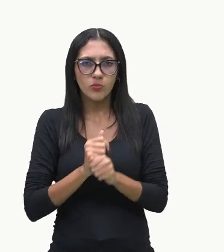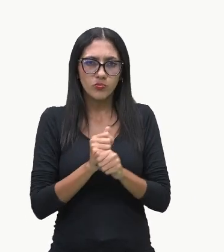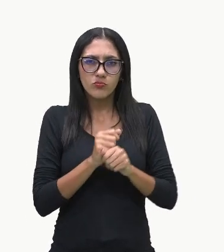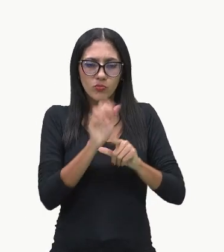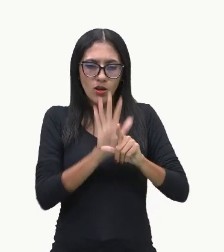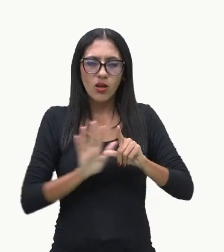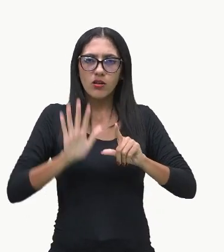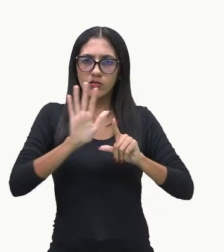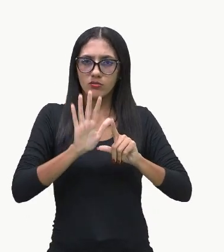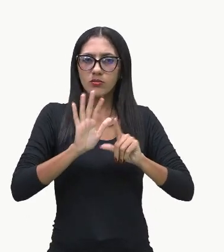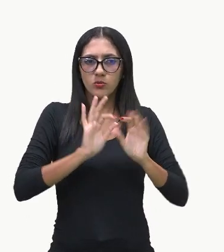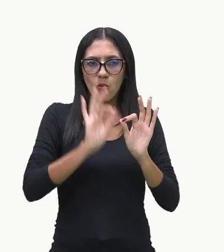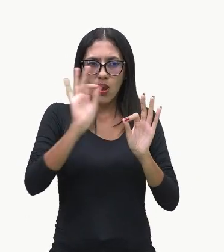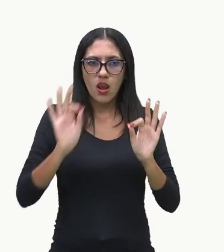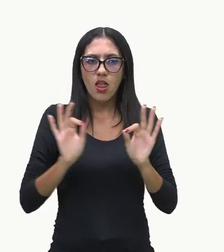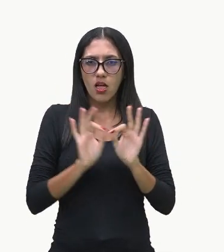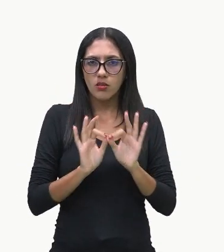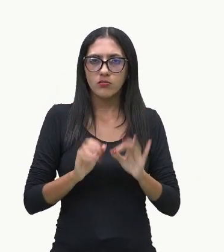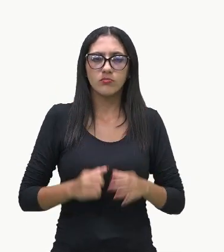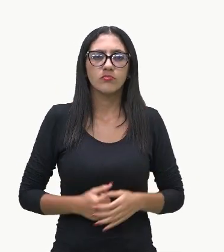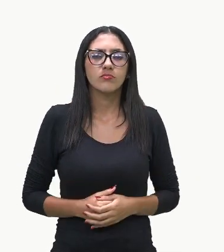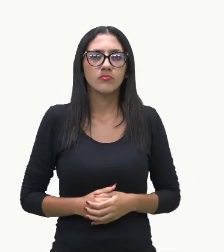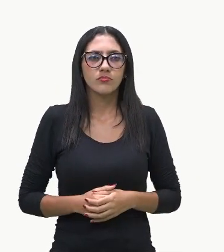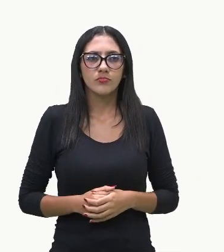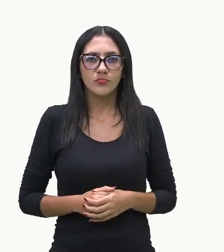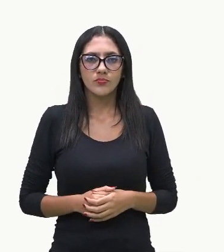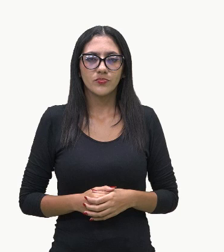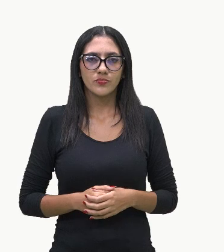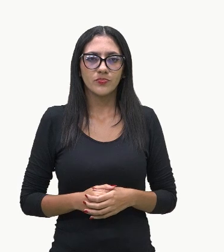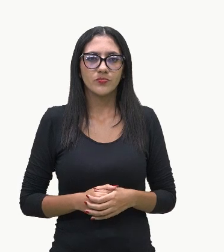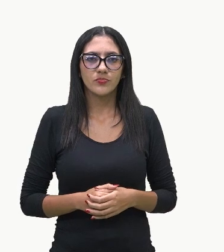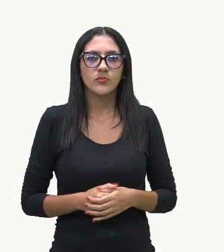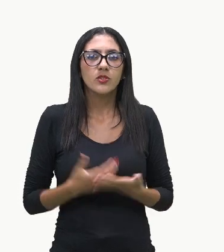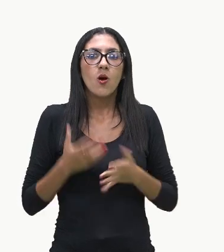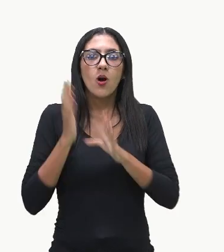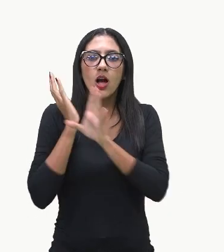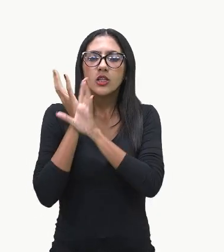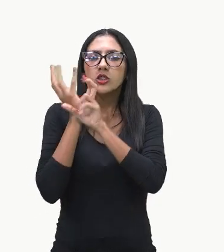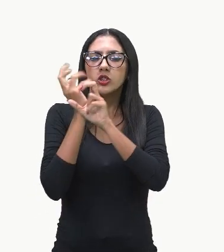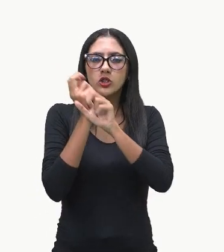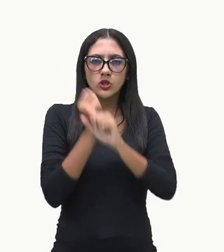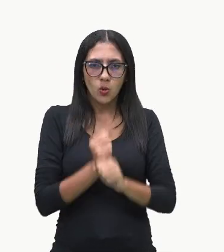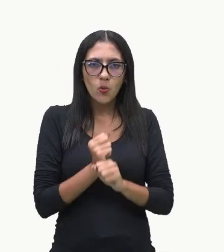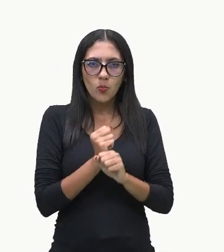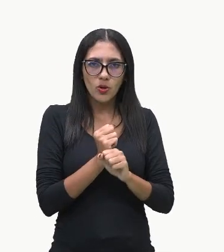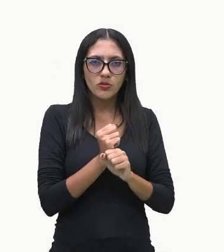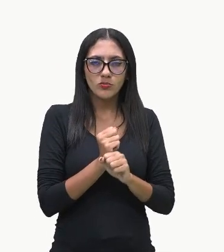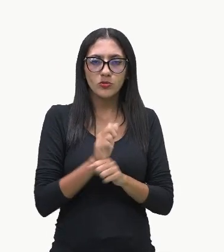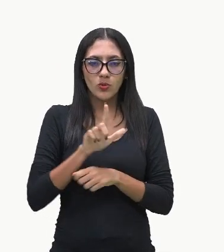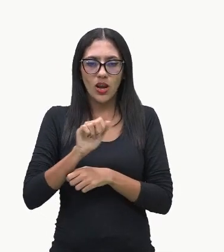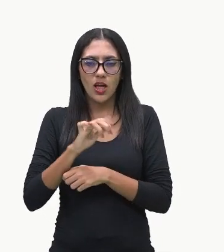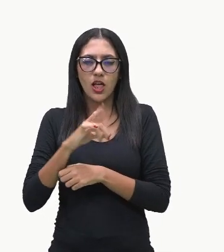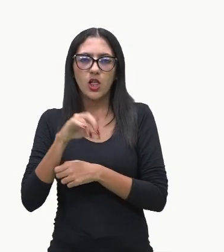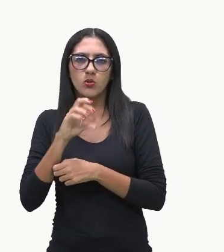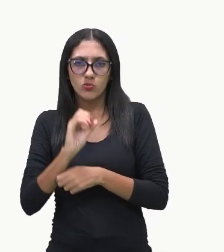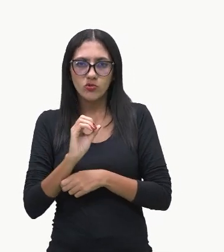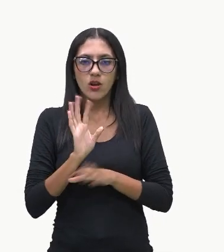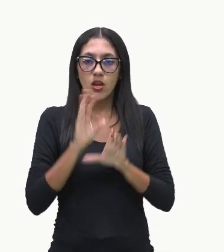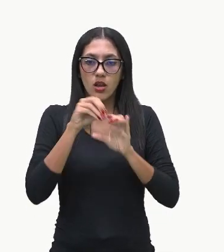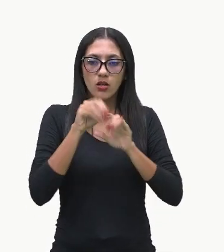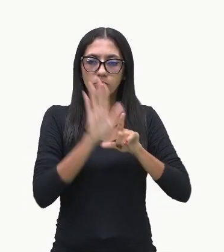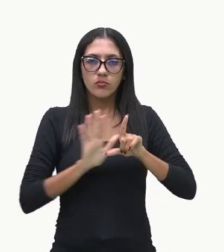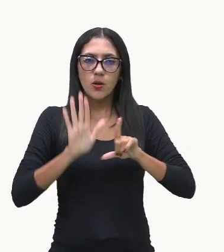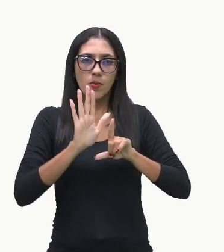internos. Então, a soma dos ângulos internos de um polígono depende de quem? Depende